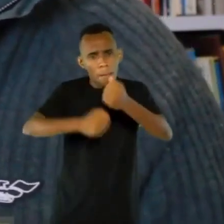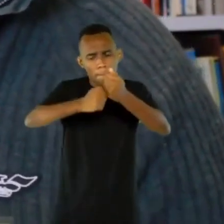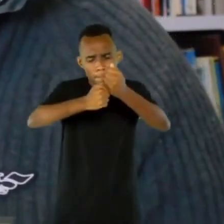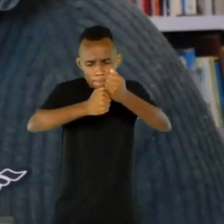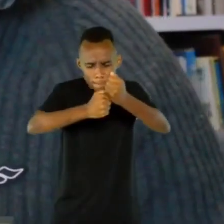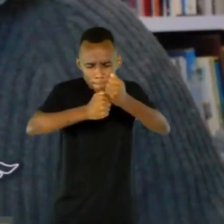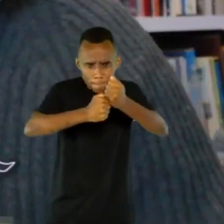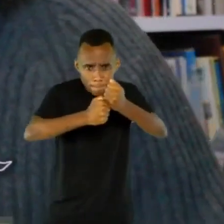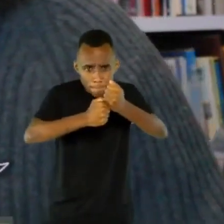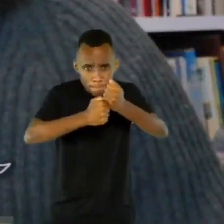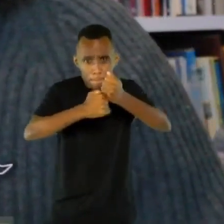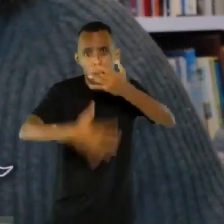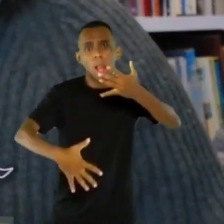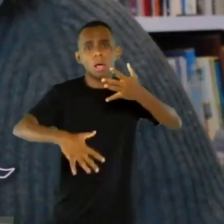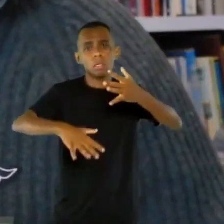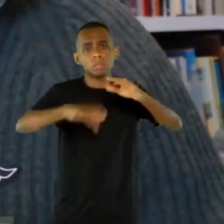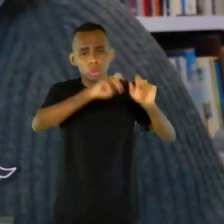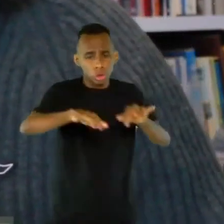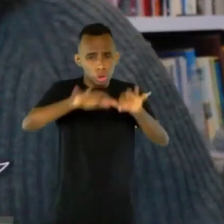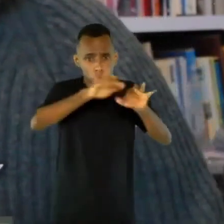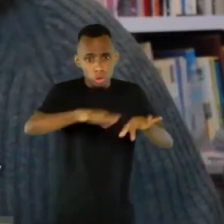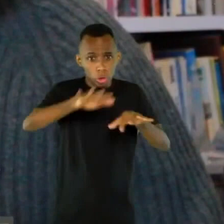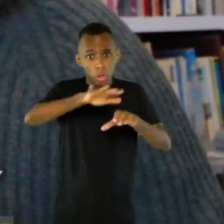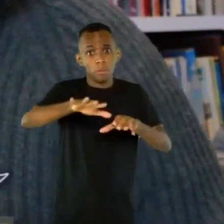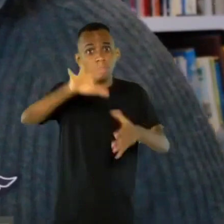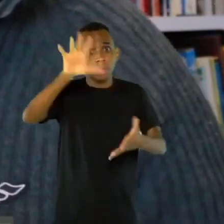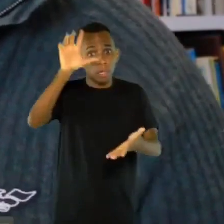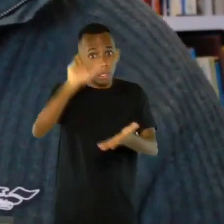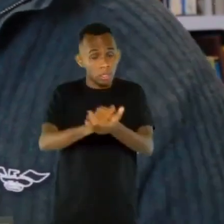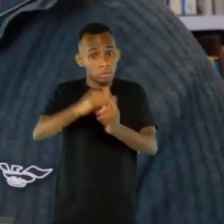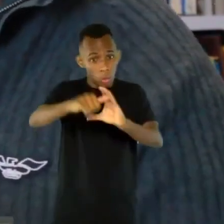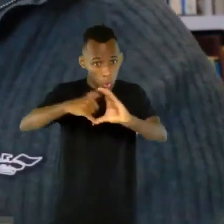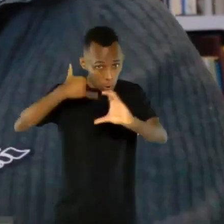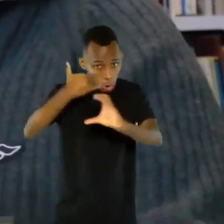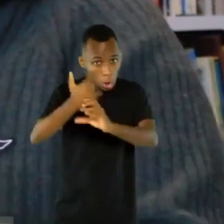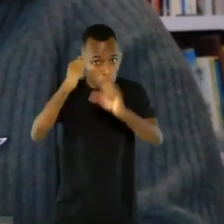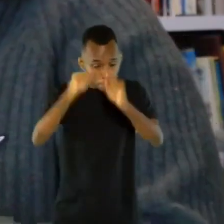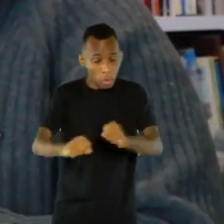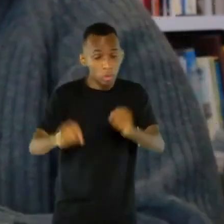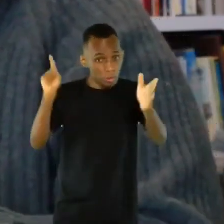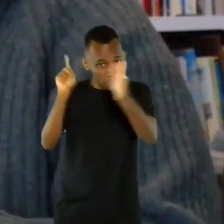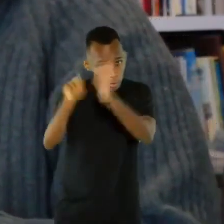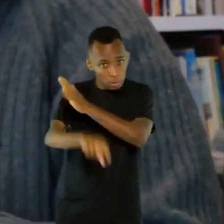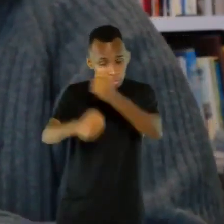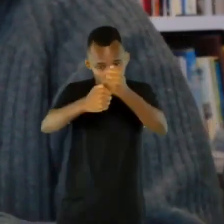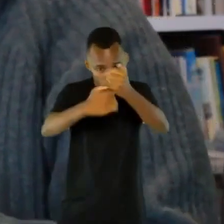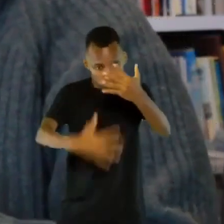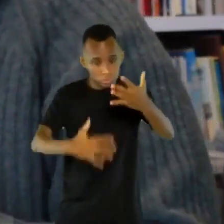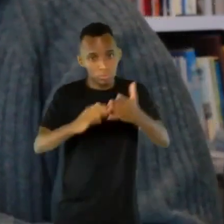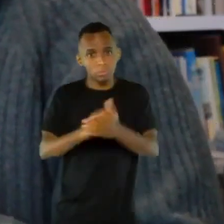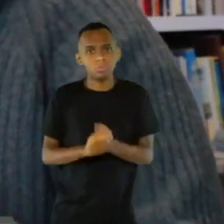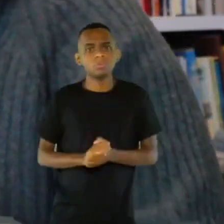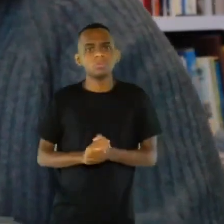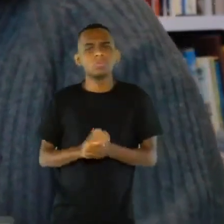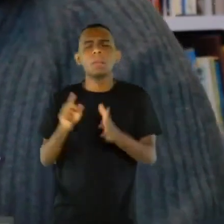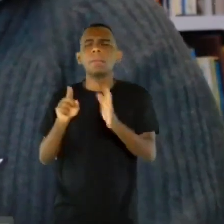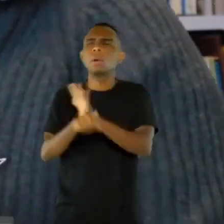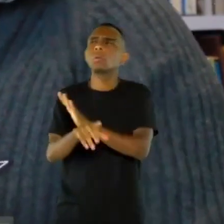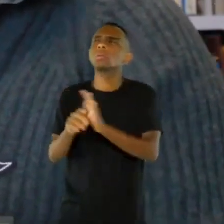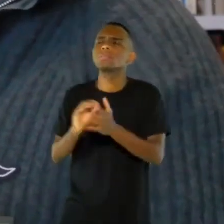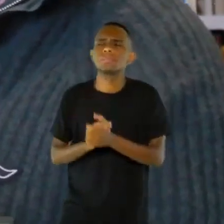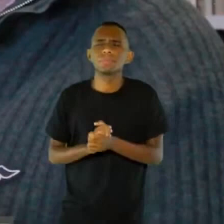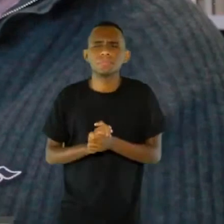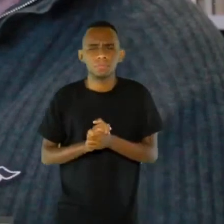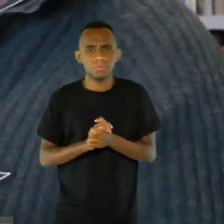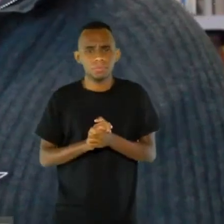sinal, inscrevam-se no nosso canal e pode fazer perguntas se quiser aí. Patrícia, o seu livro... Tinha que